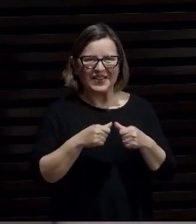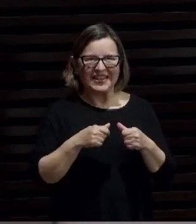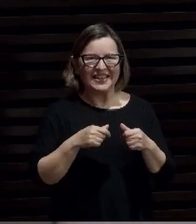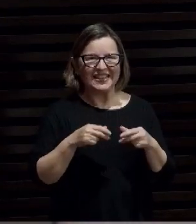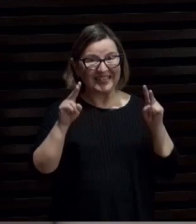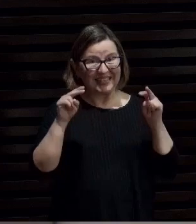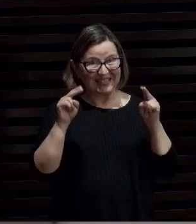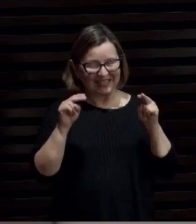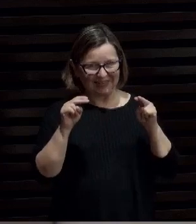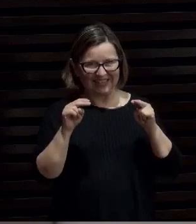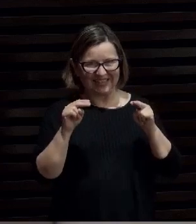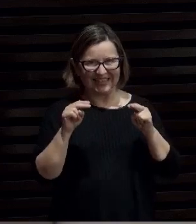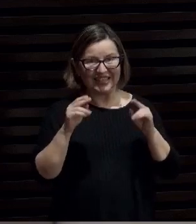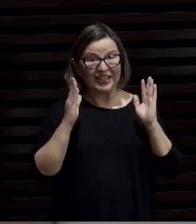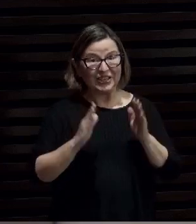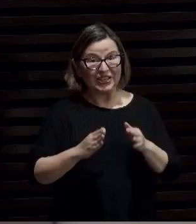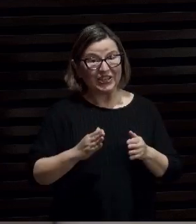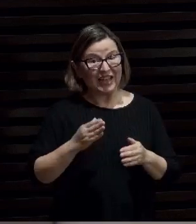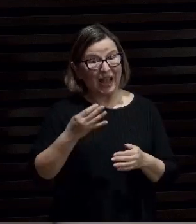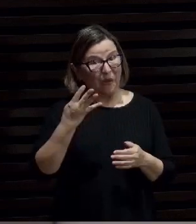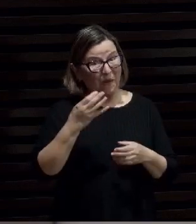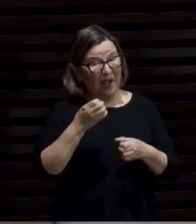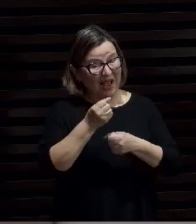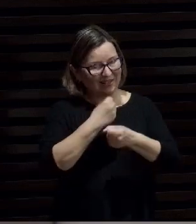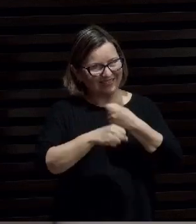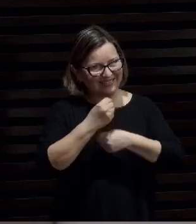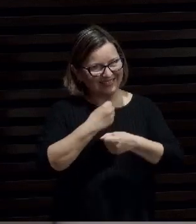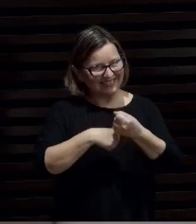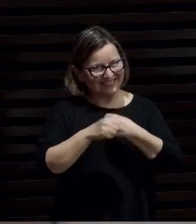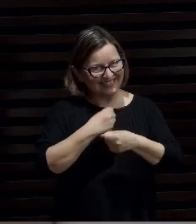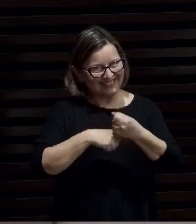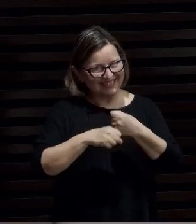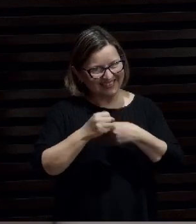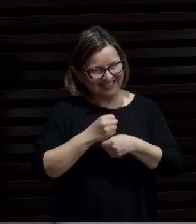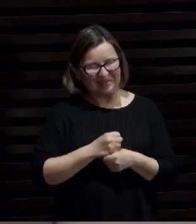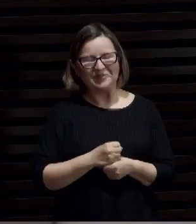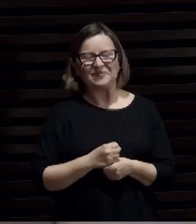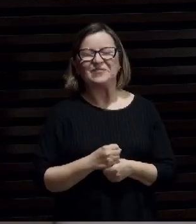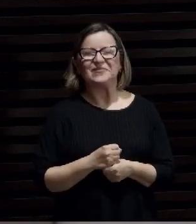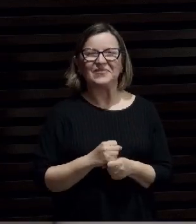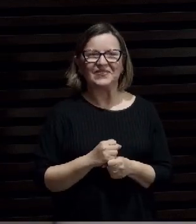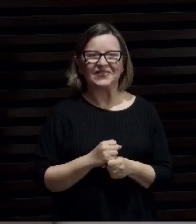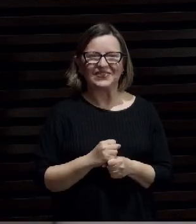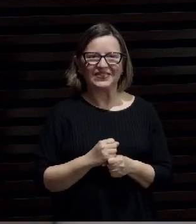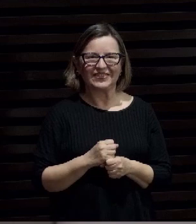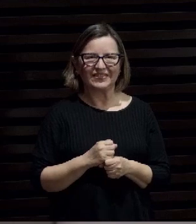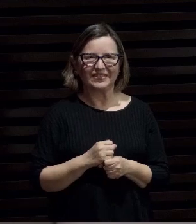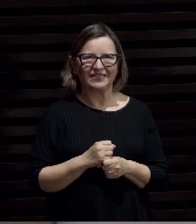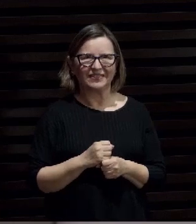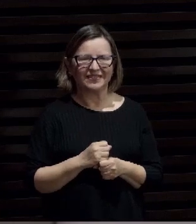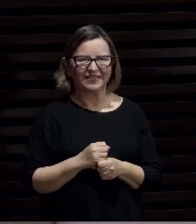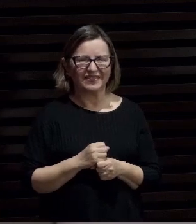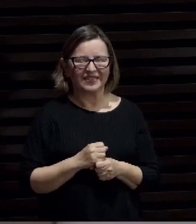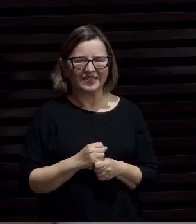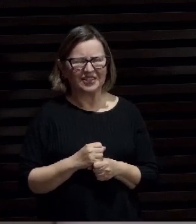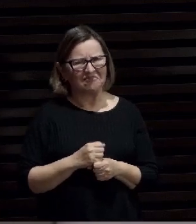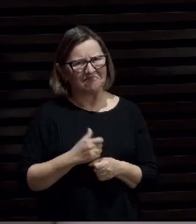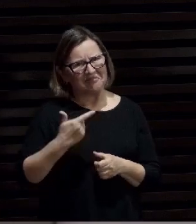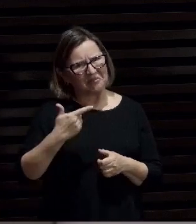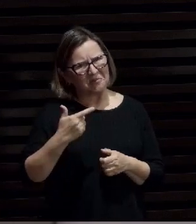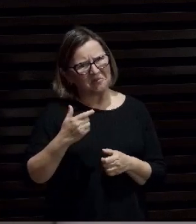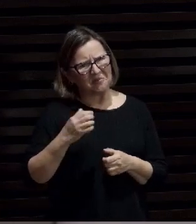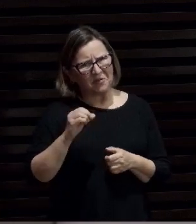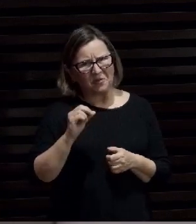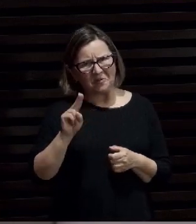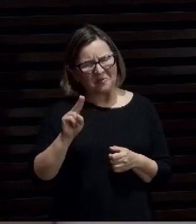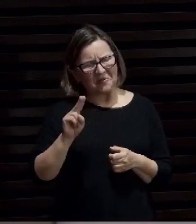de João, que nós ainda estamos nele, né? Ele pregou há 4 anos atrás essa passagem, em 2 ou 3 estudos. O